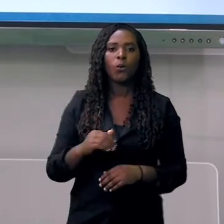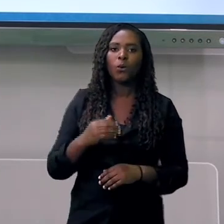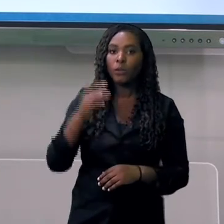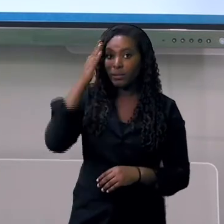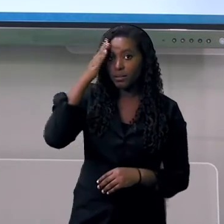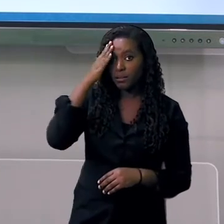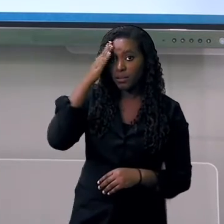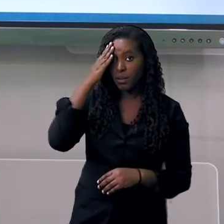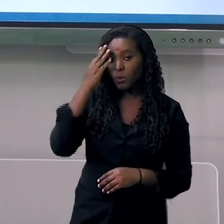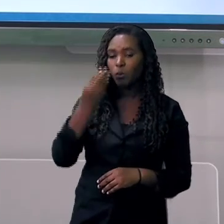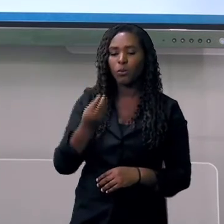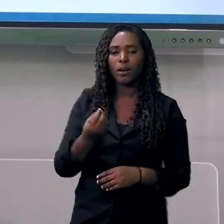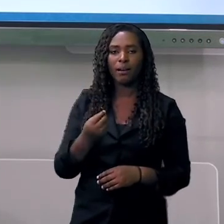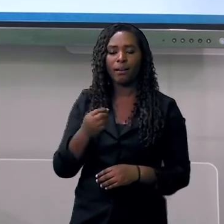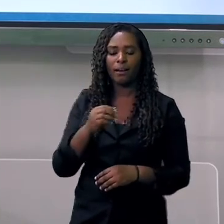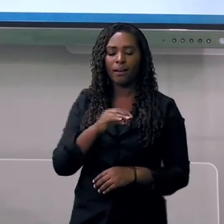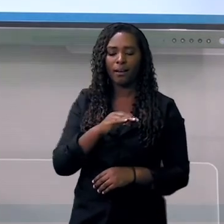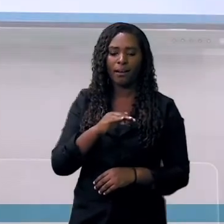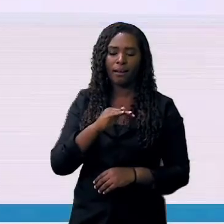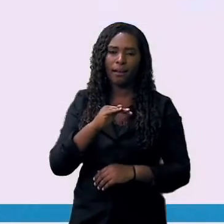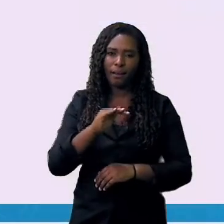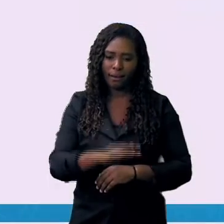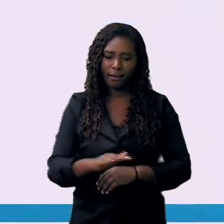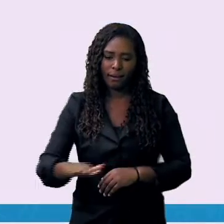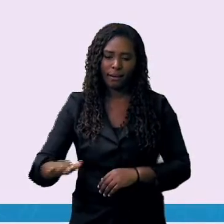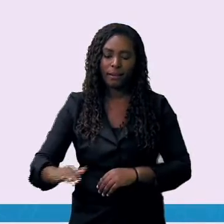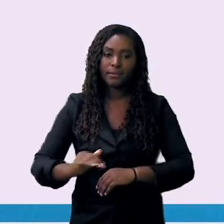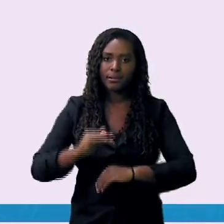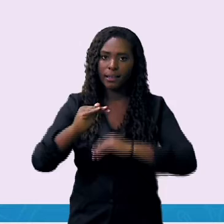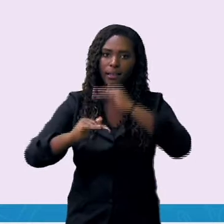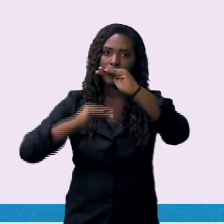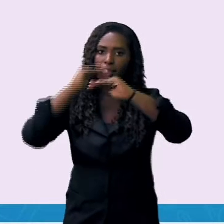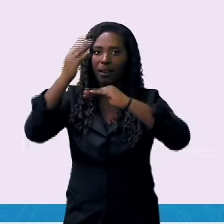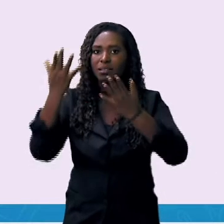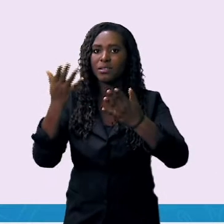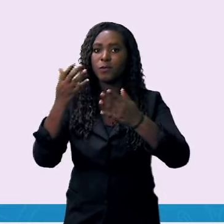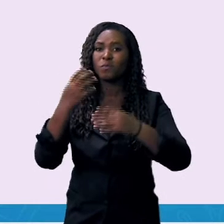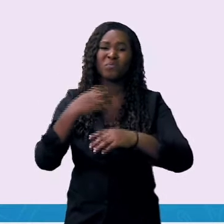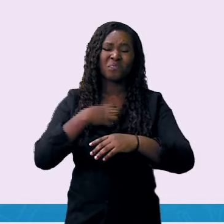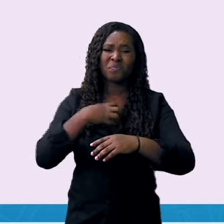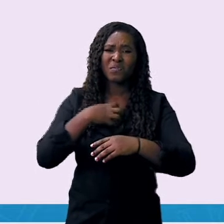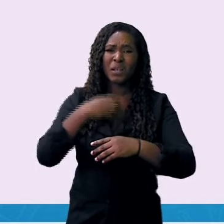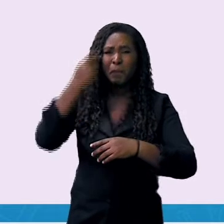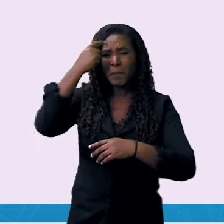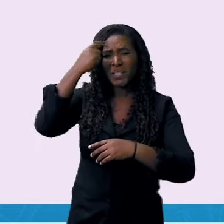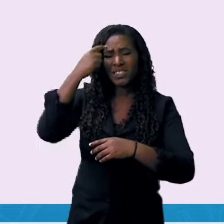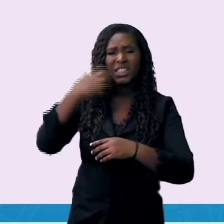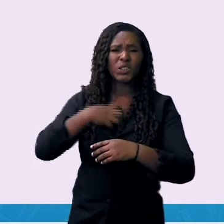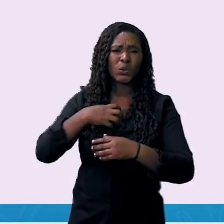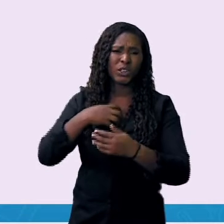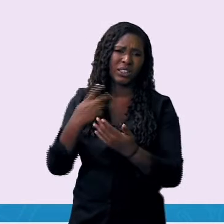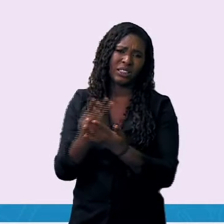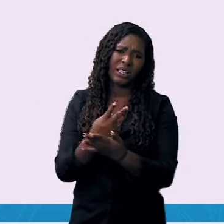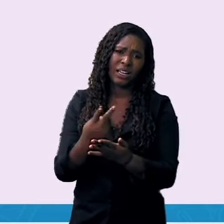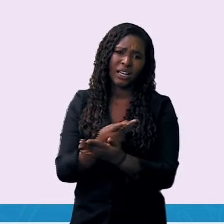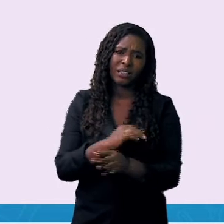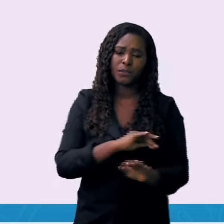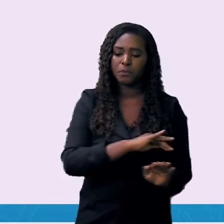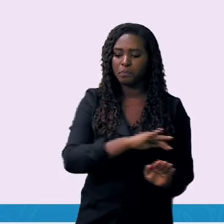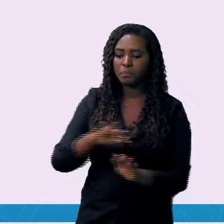outro rótulo? Preguiçosa. Em vez de críticas, por que não ensinar a criança a ter atividades